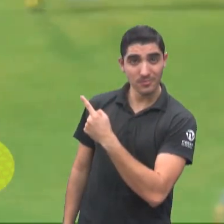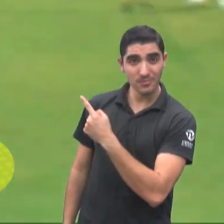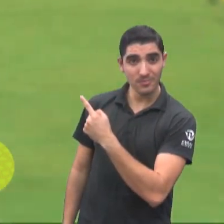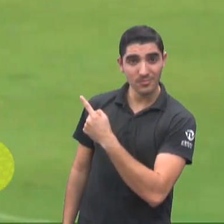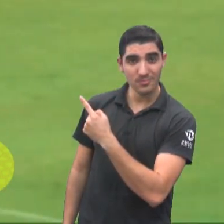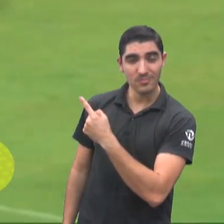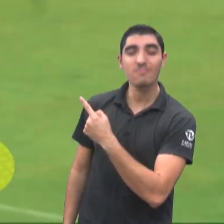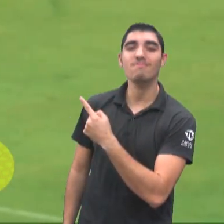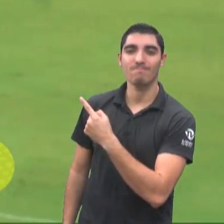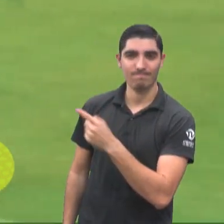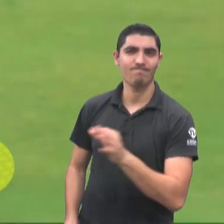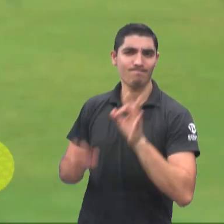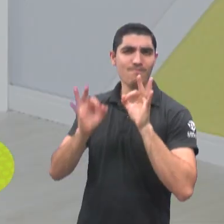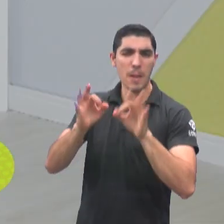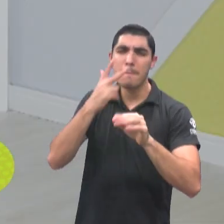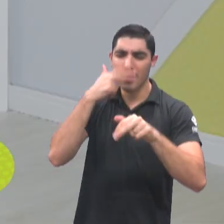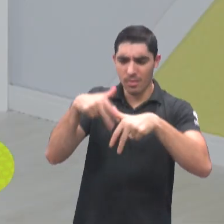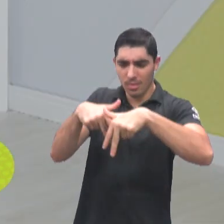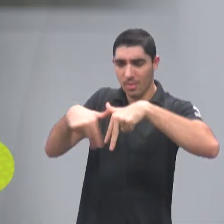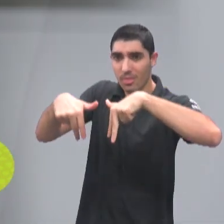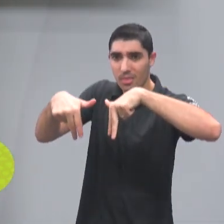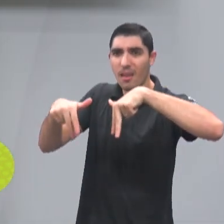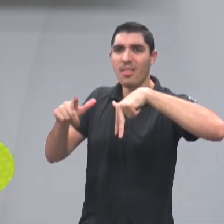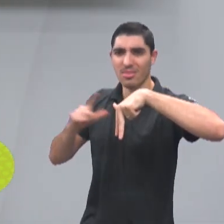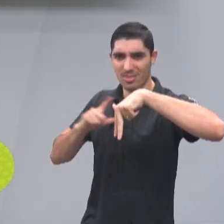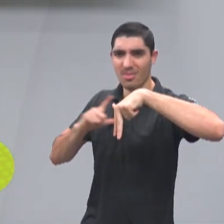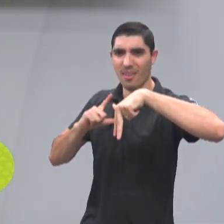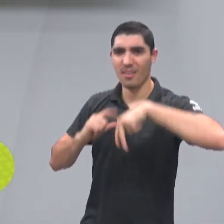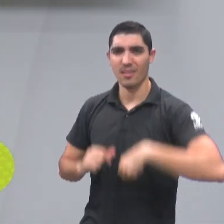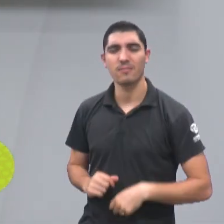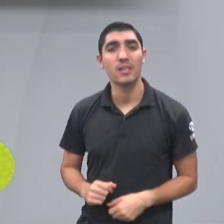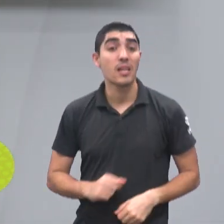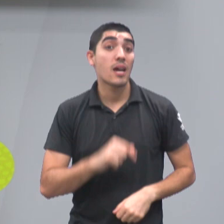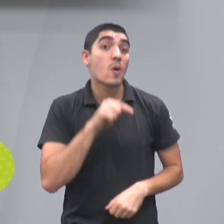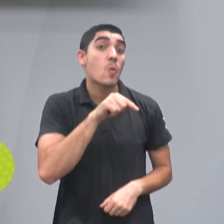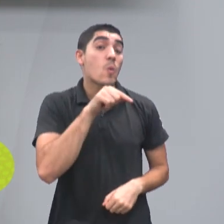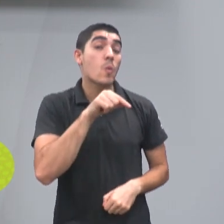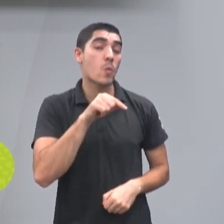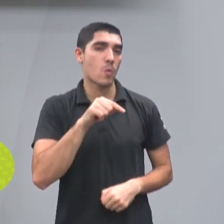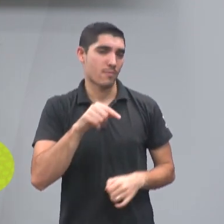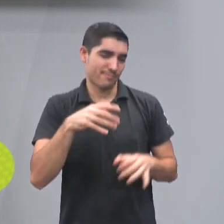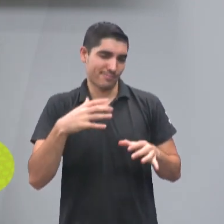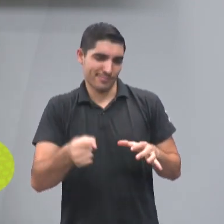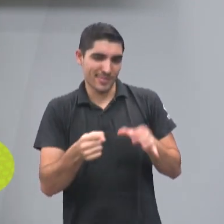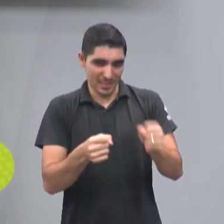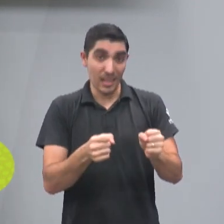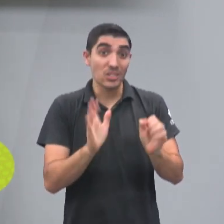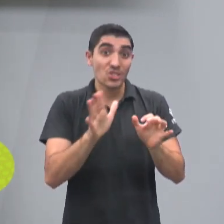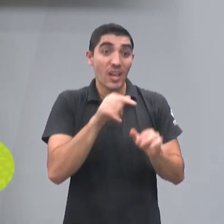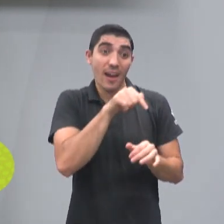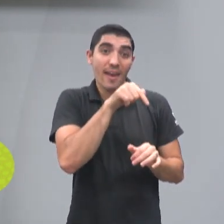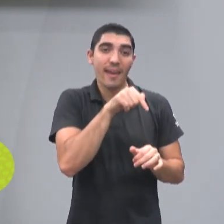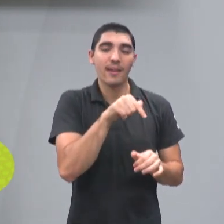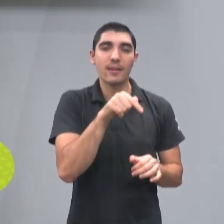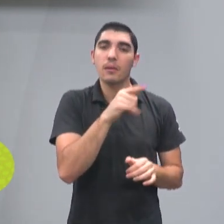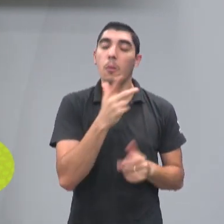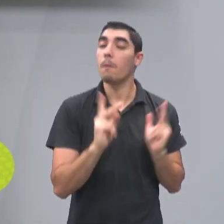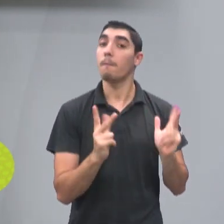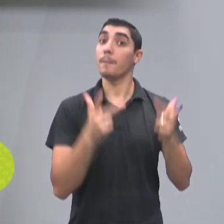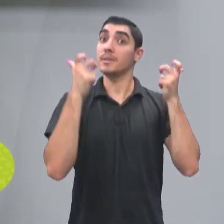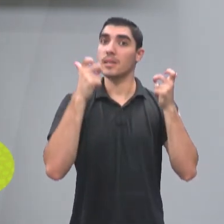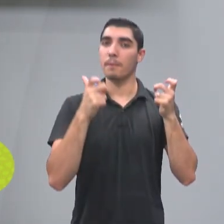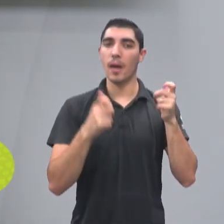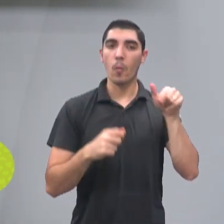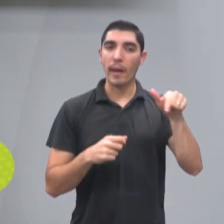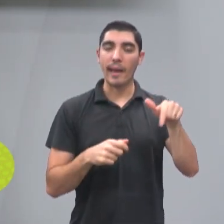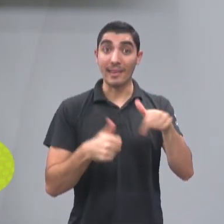pouquinho na frente do tronco. O que você achou desse lance, Brunão? O zagueiro ele fez uma linha burra involuntária, né? A linha burra é quando o zagueiro, ele propositalmente